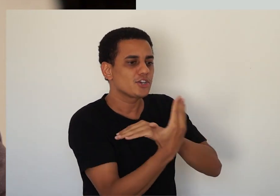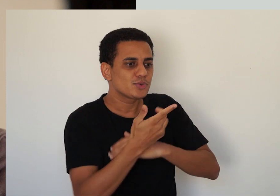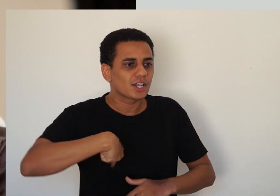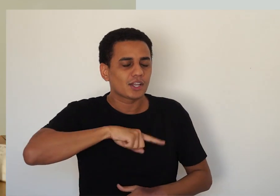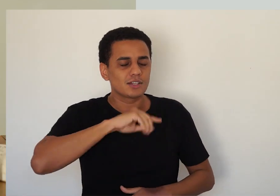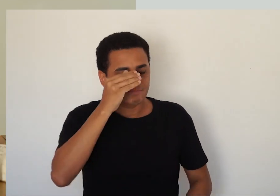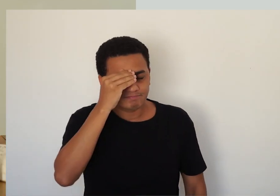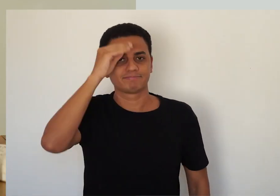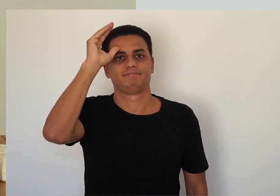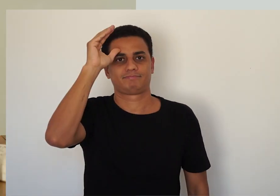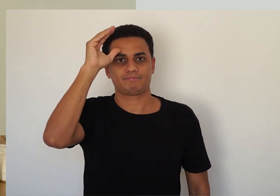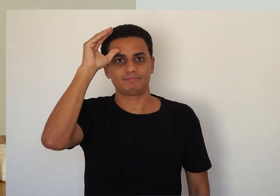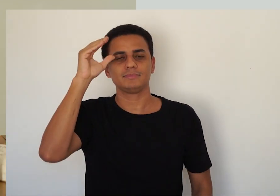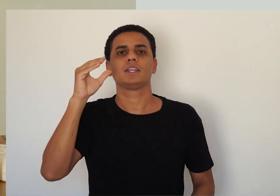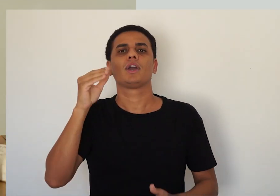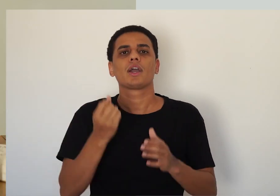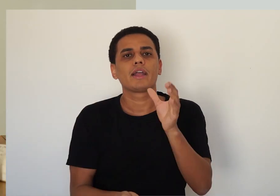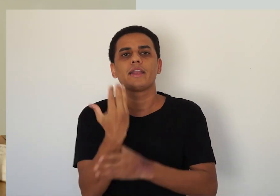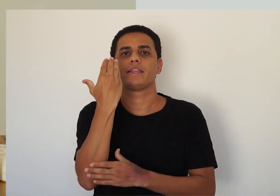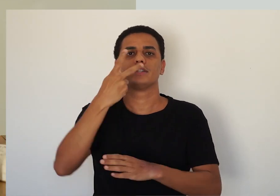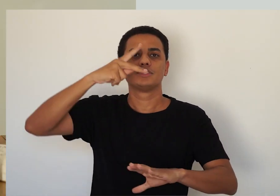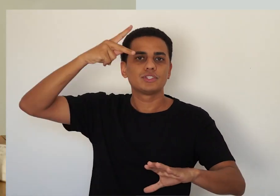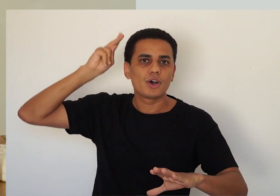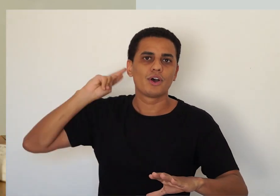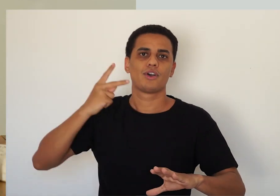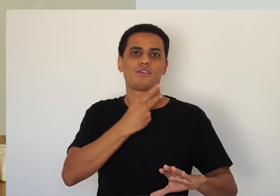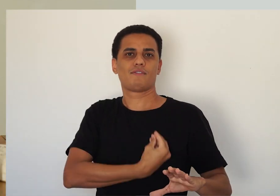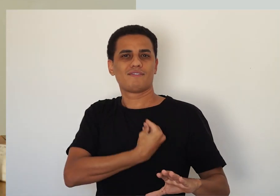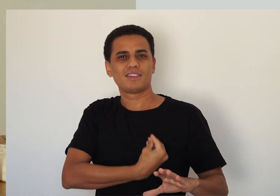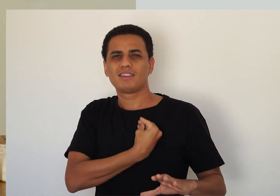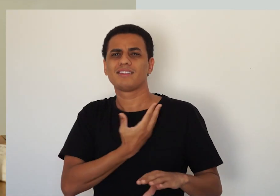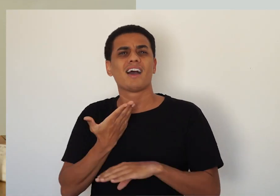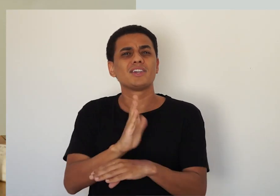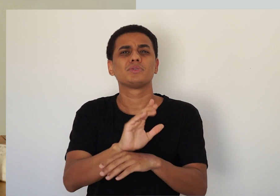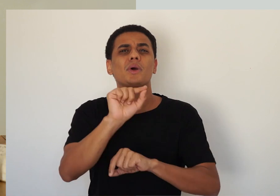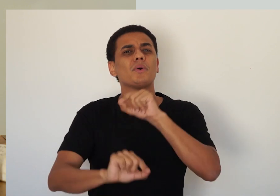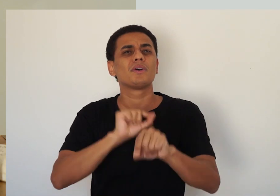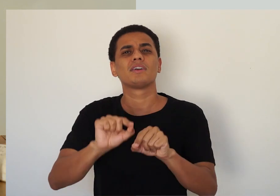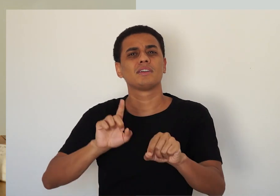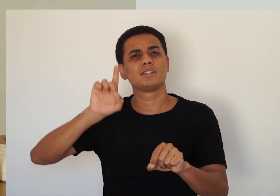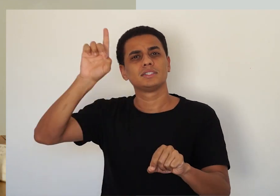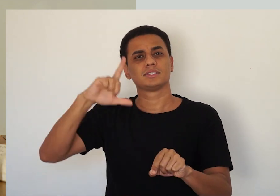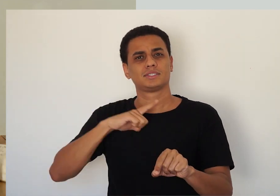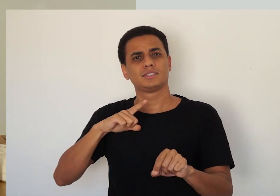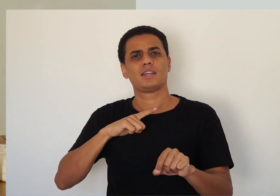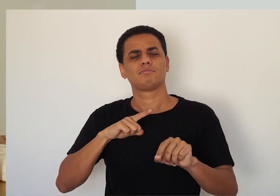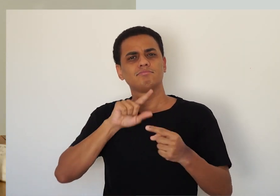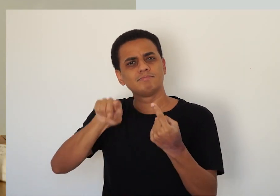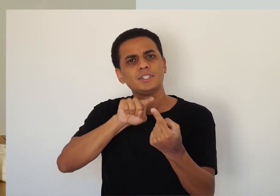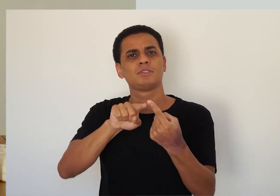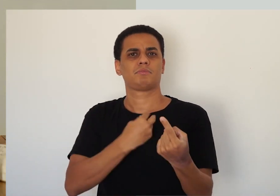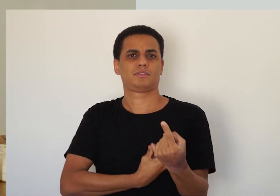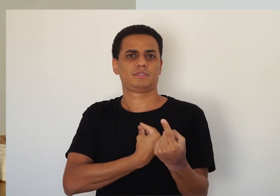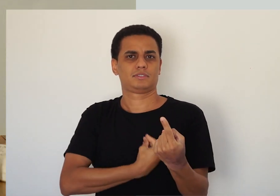dessa história, construindo sonhos, vidas, propósitos e chegando onde Deus tem como destino para a